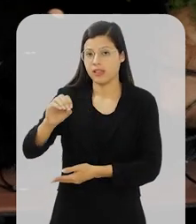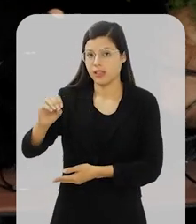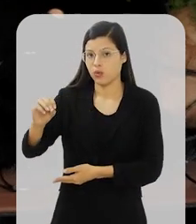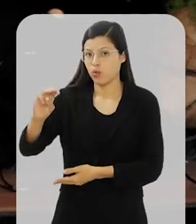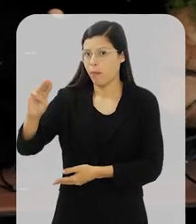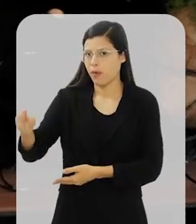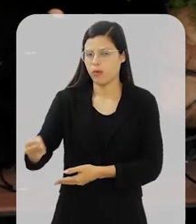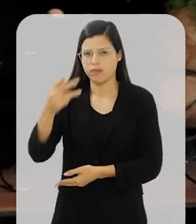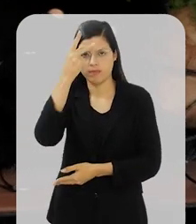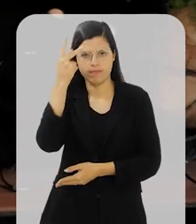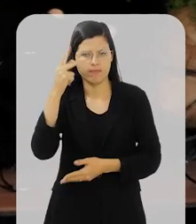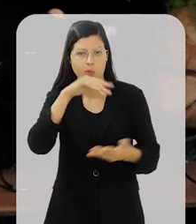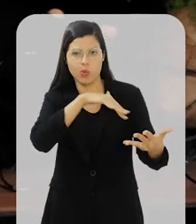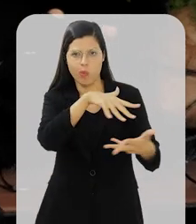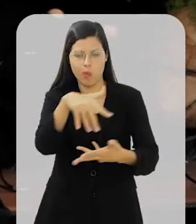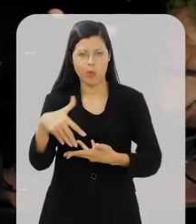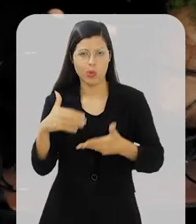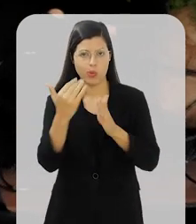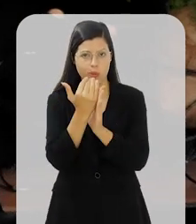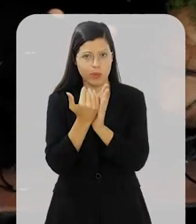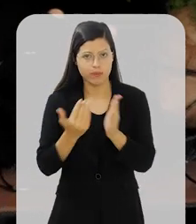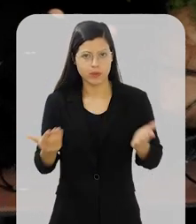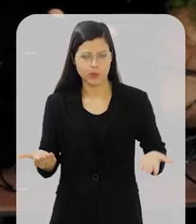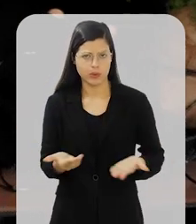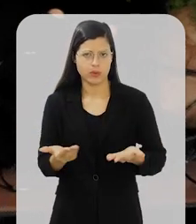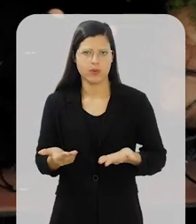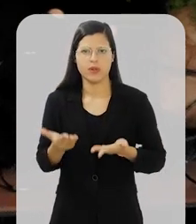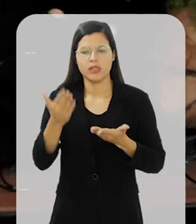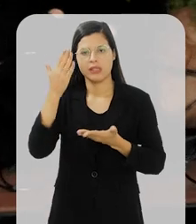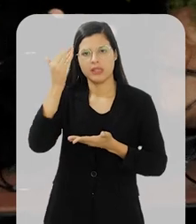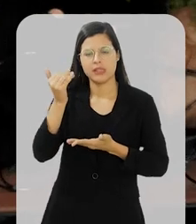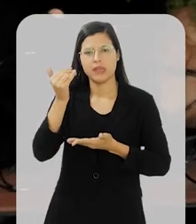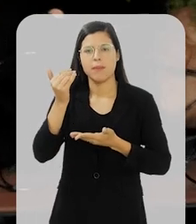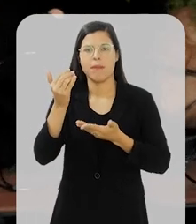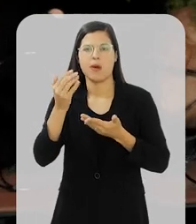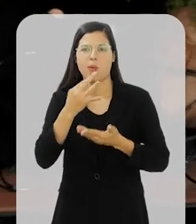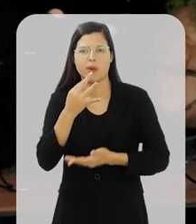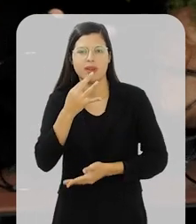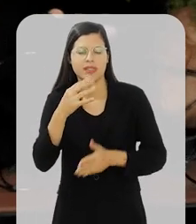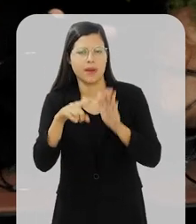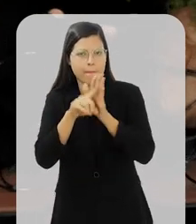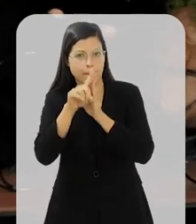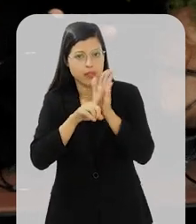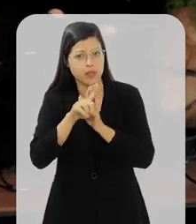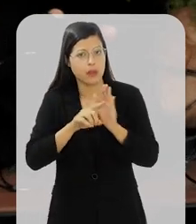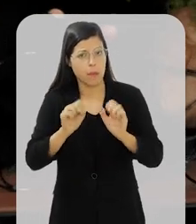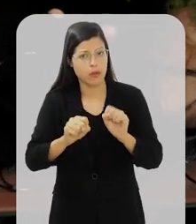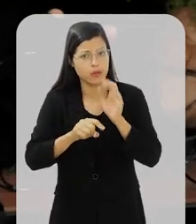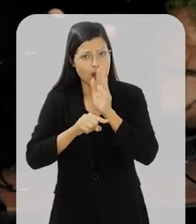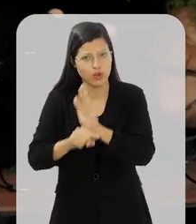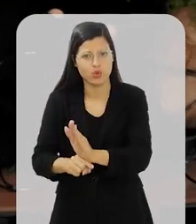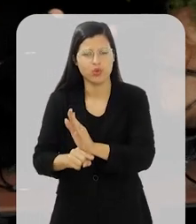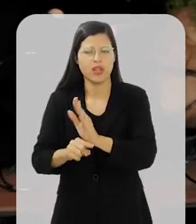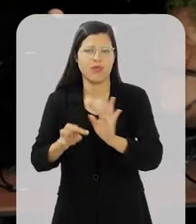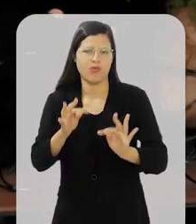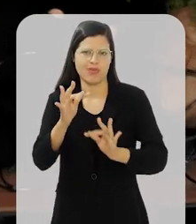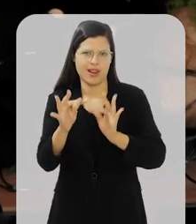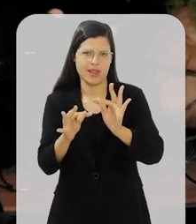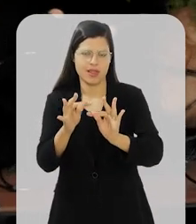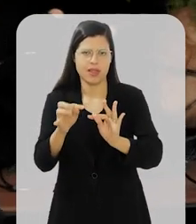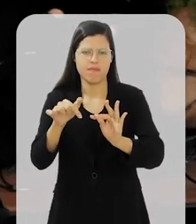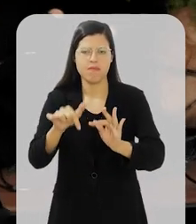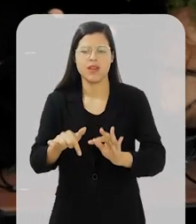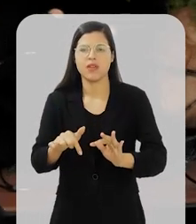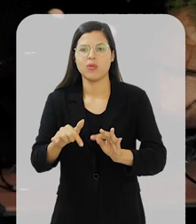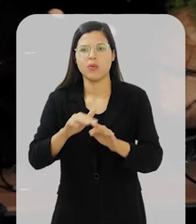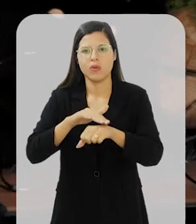milhões de pessoas no mundo. No programa de hoje, vamos saber um pouco mais sobre o estudo que pode ajudar no tratamento desse transtorno. Eu